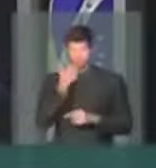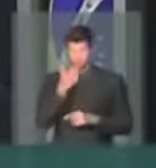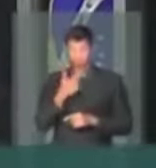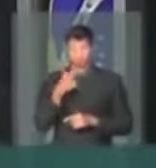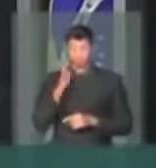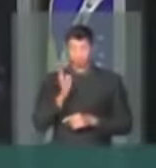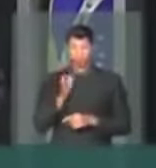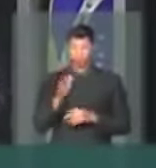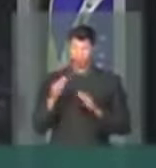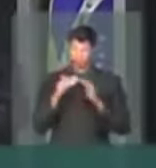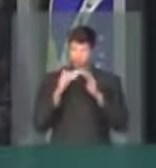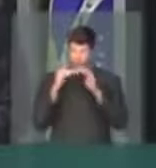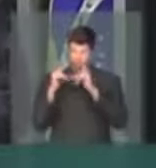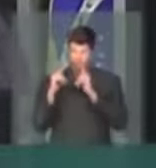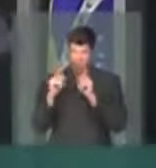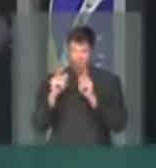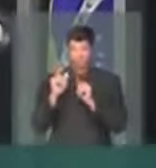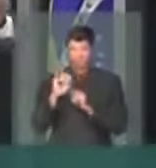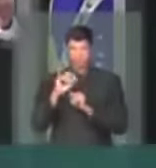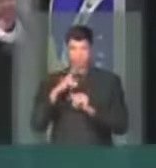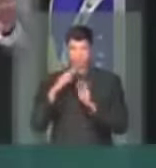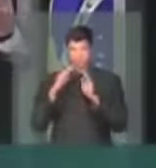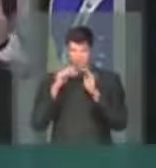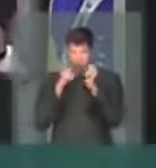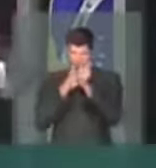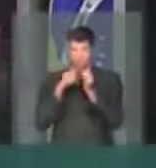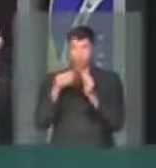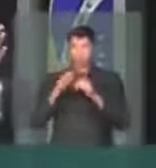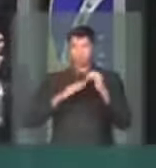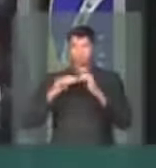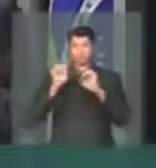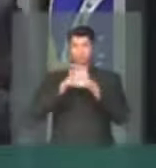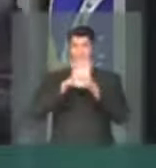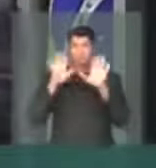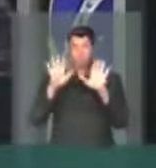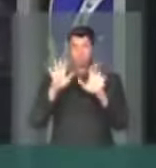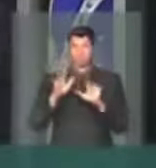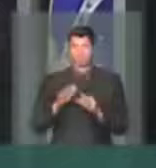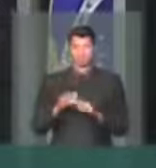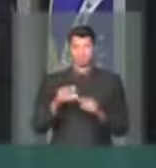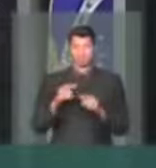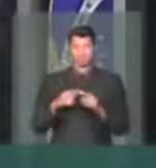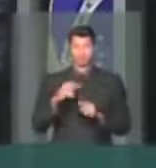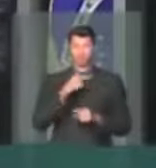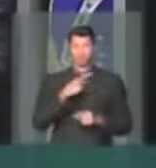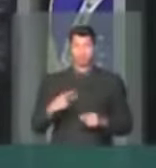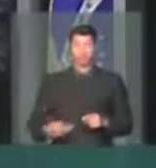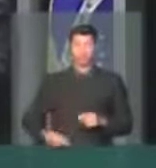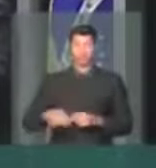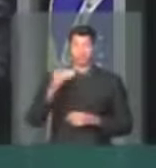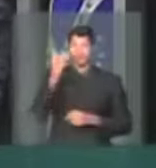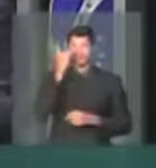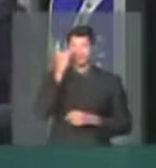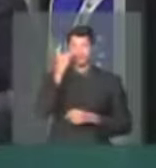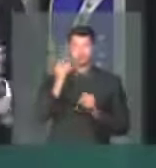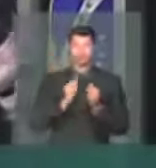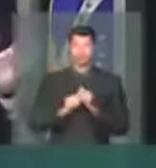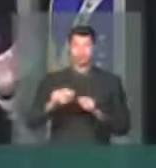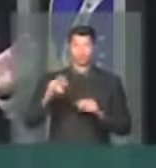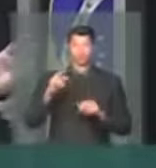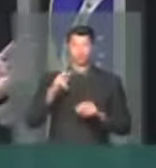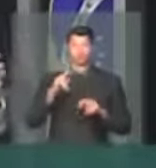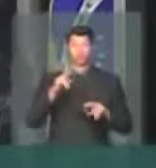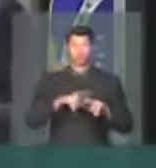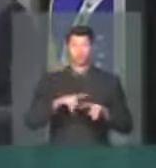se avizinha. E já se avizinha por uma questão muito clara. A presidente Dilma, com a prisão do